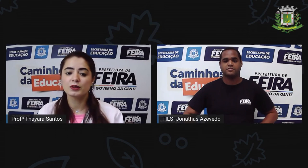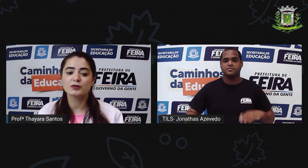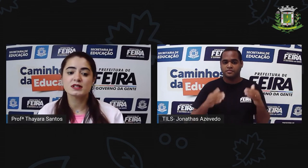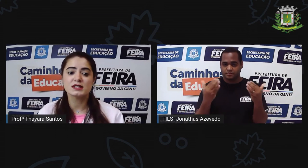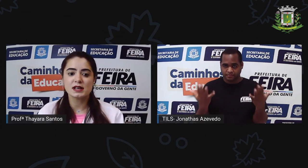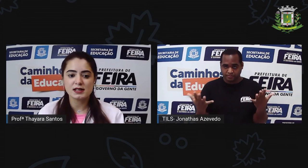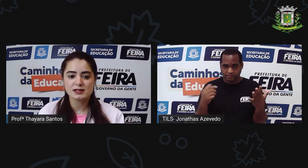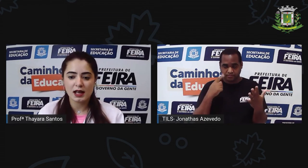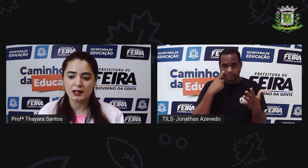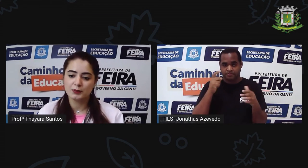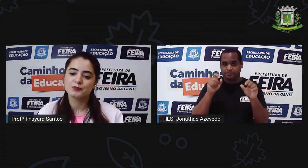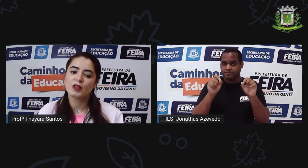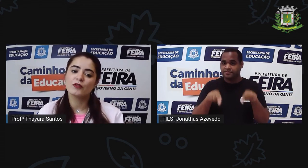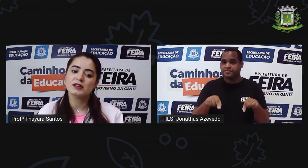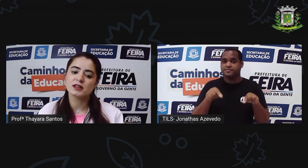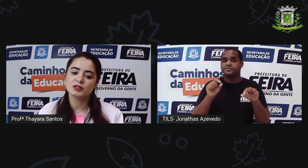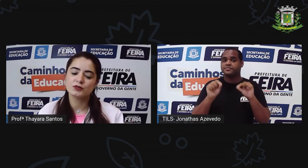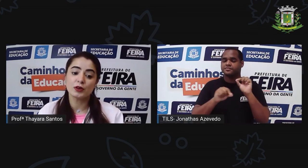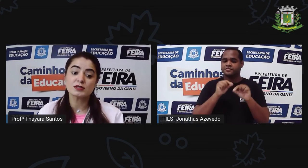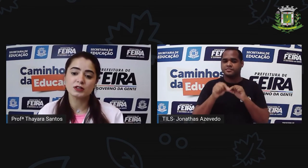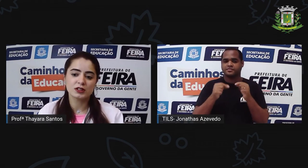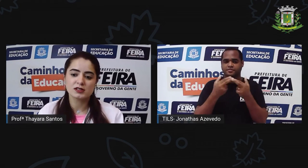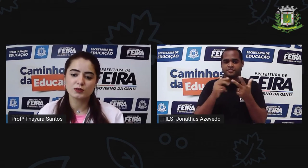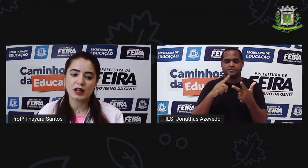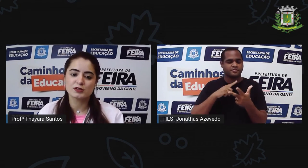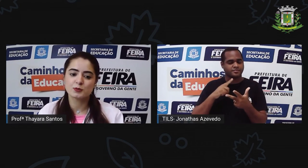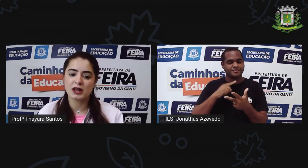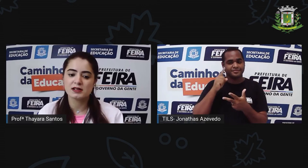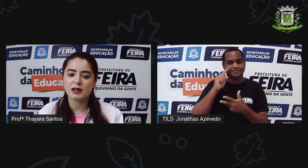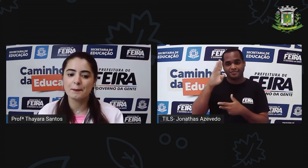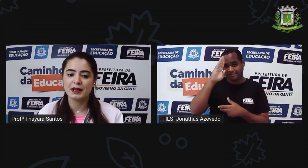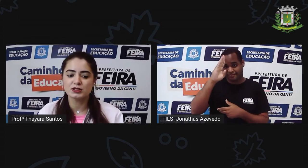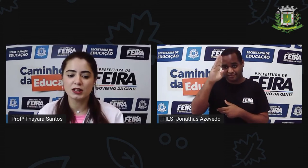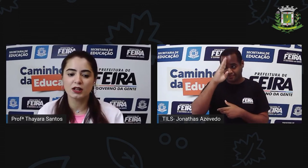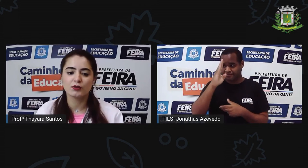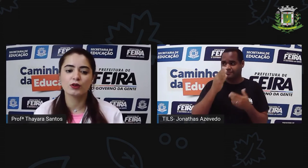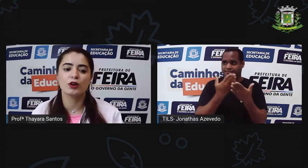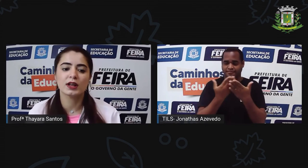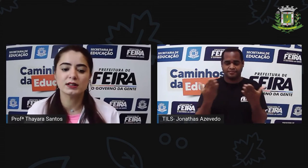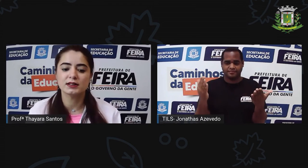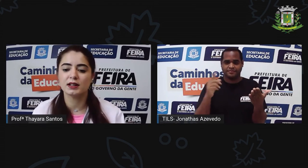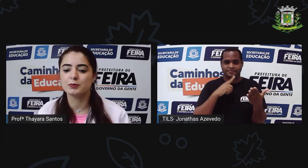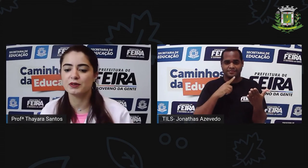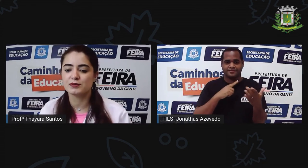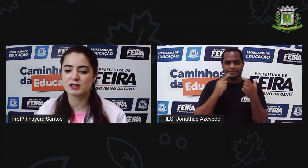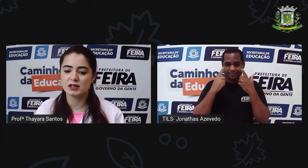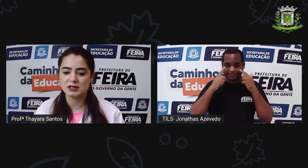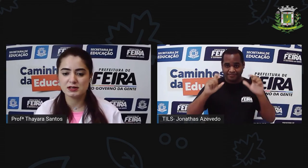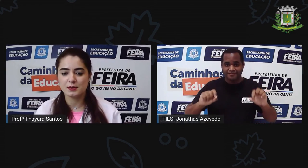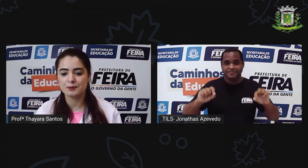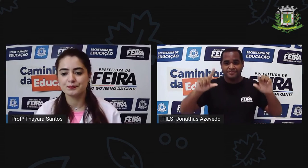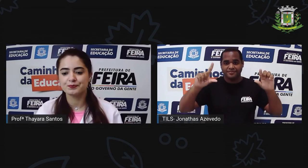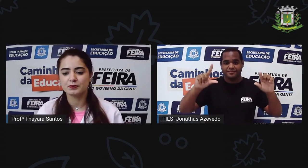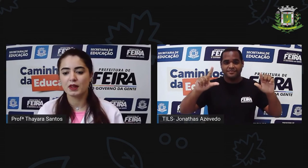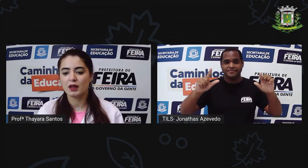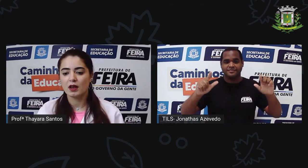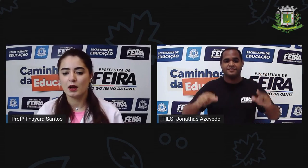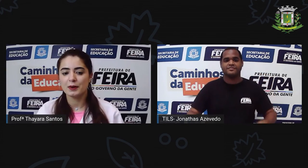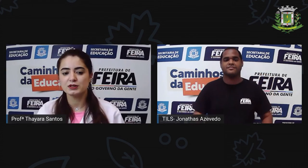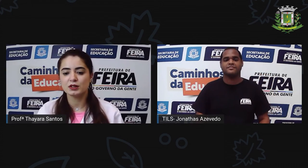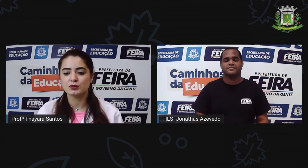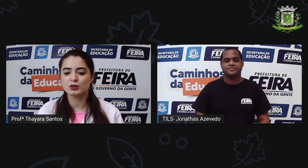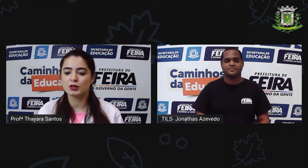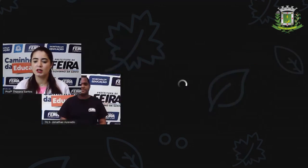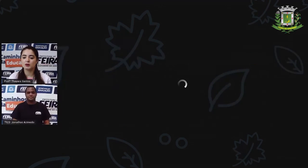Então, quando vocês acessarem, vão ser direcionados para essa página aí que eu vou colocar na tela para vocês,